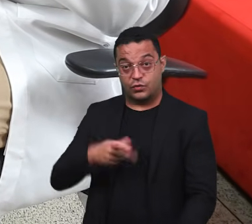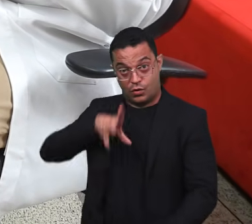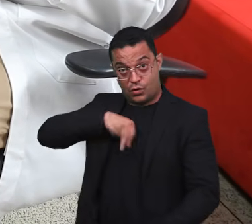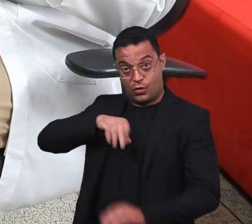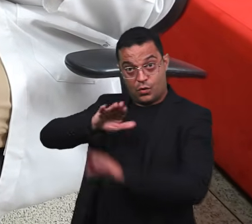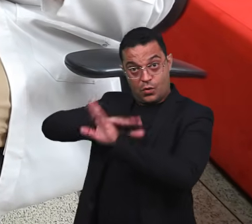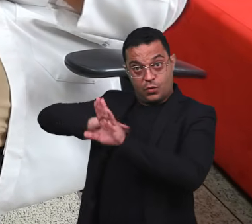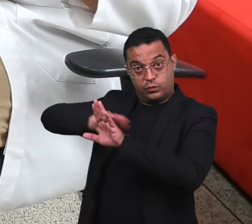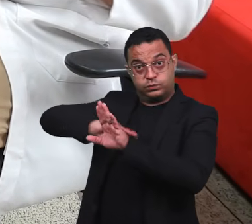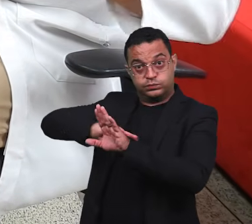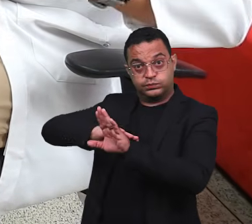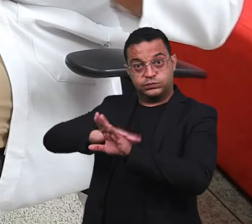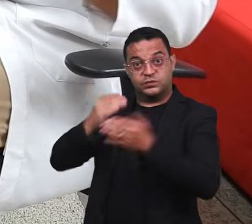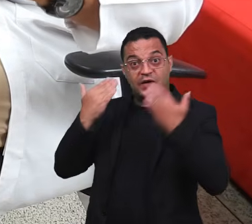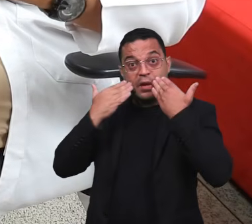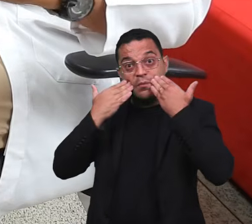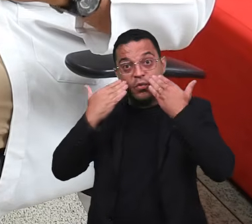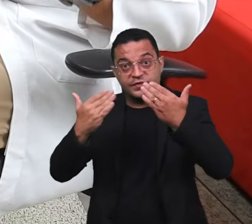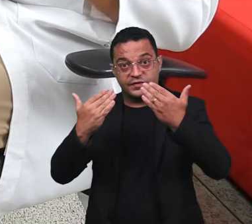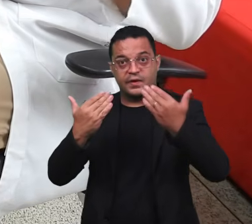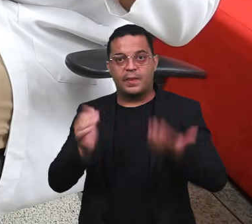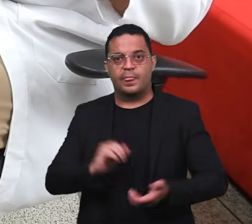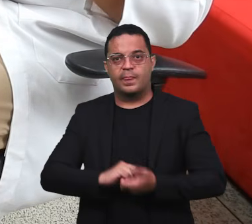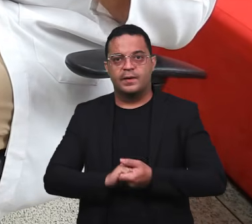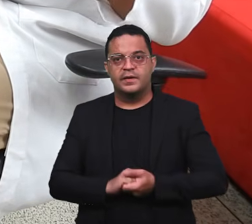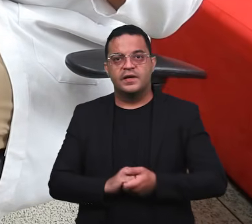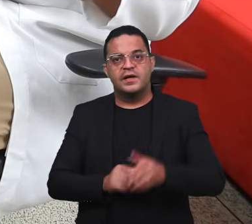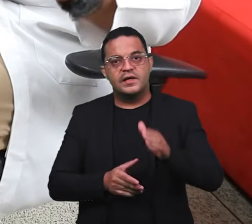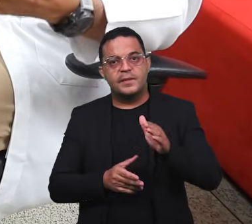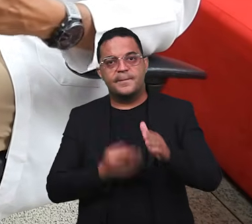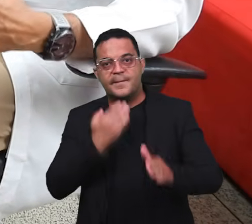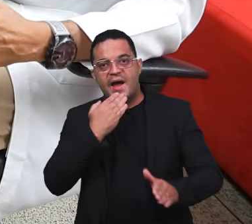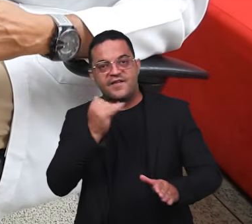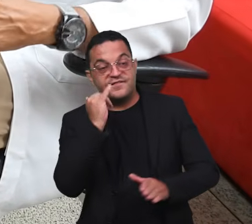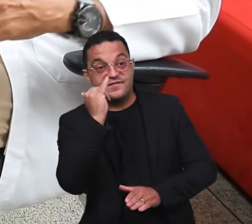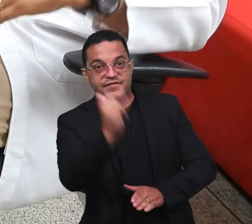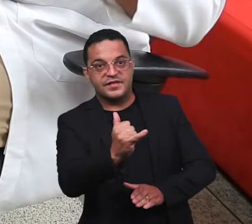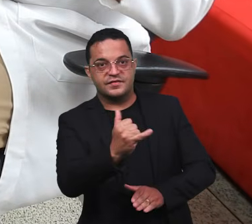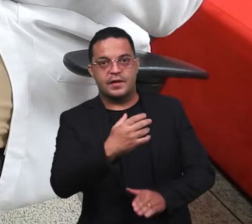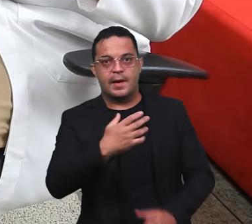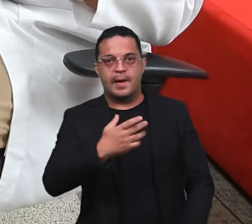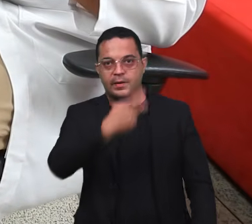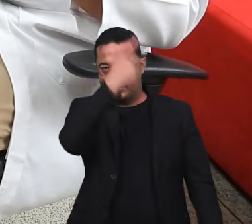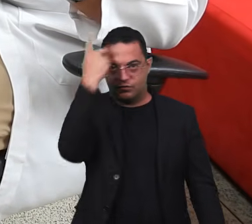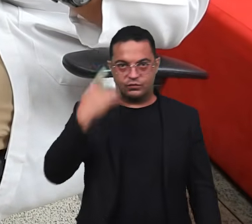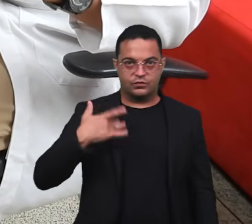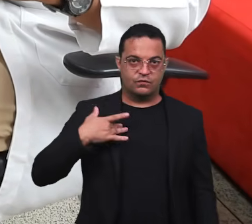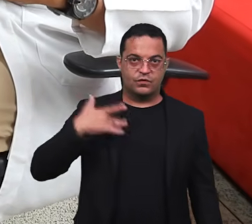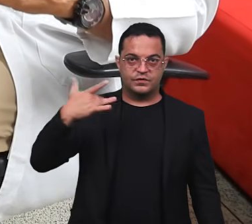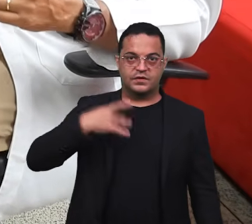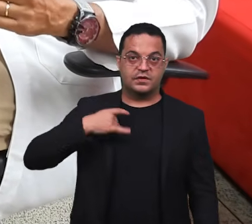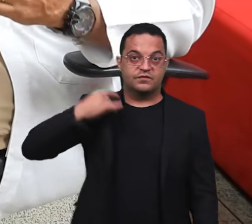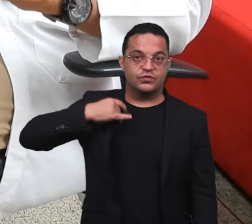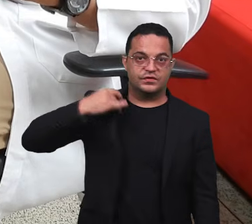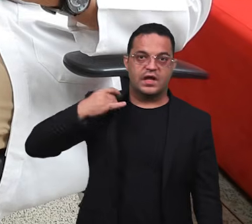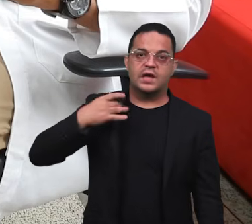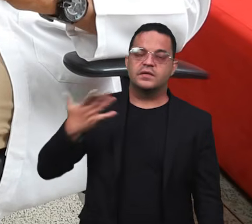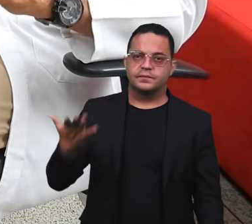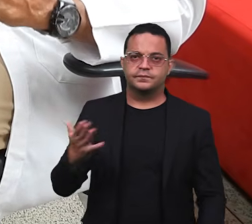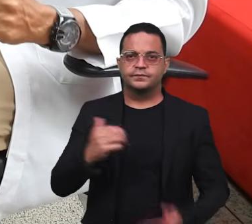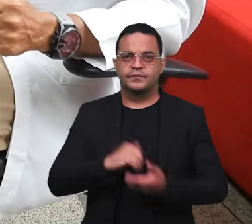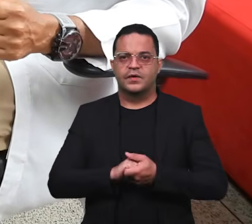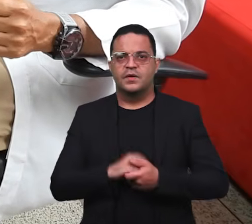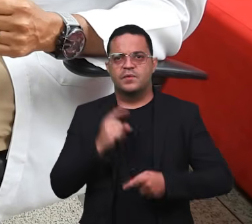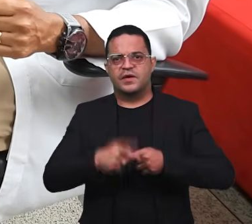fica notificado no crachá. Mas evidenciar mais e orientar também os monitores, não é, que realmente aquela criança ela tem uma alergia,